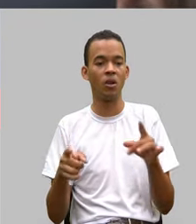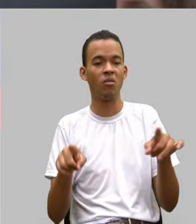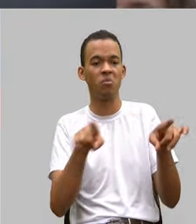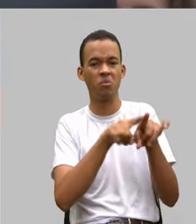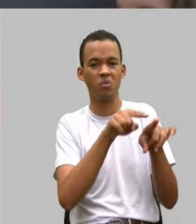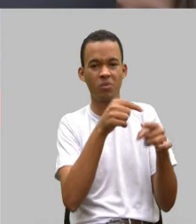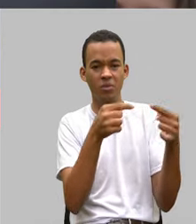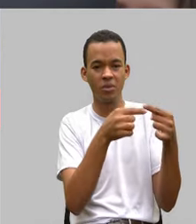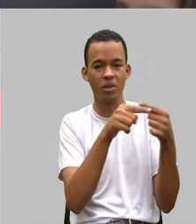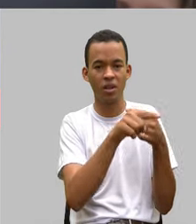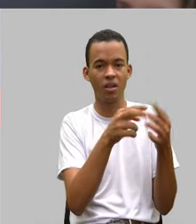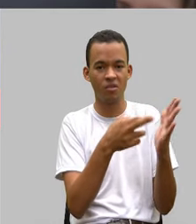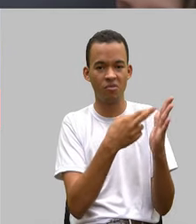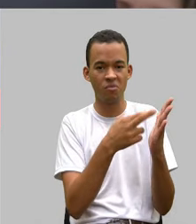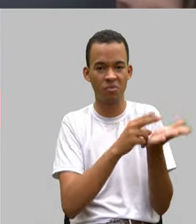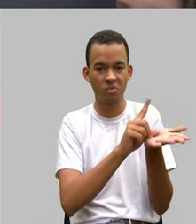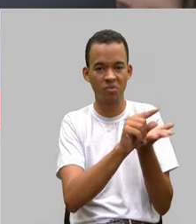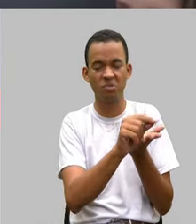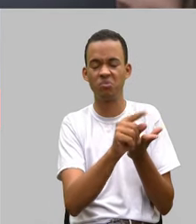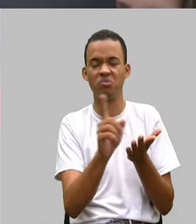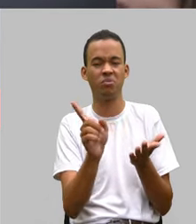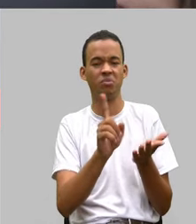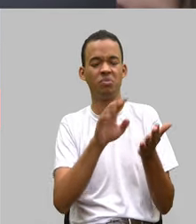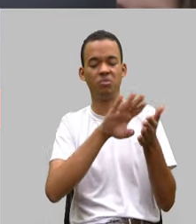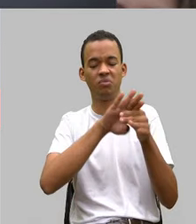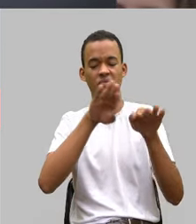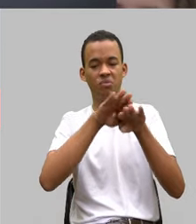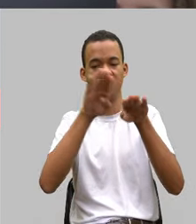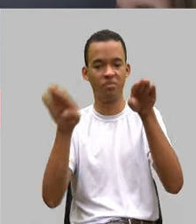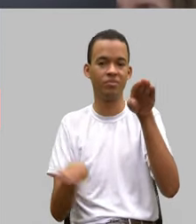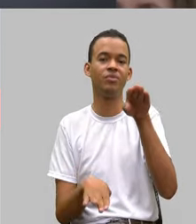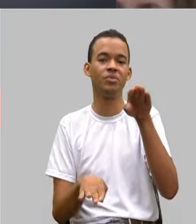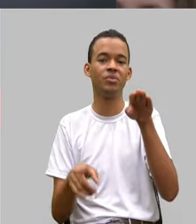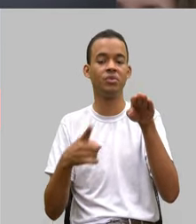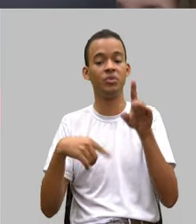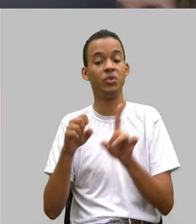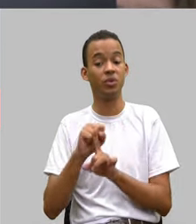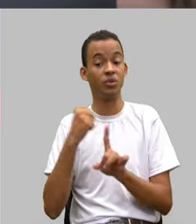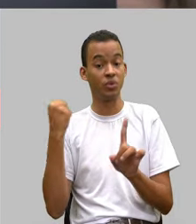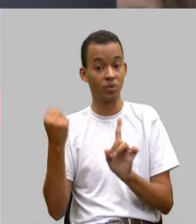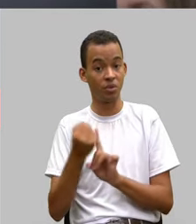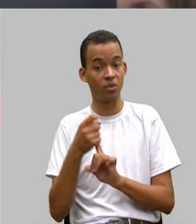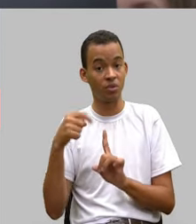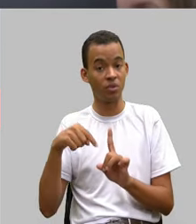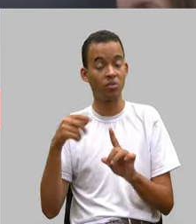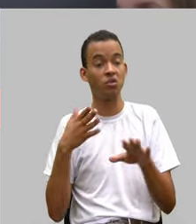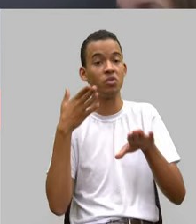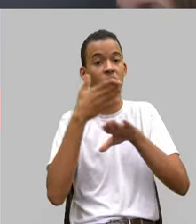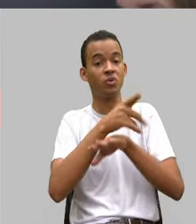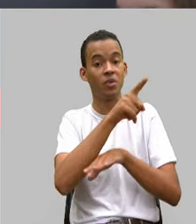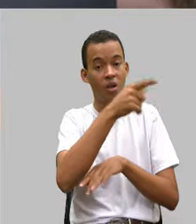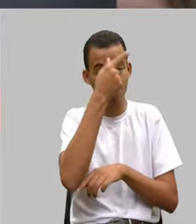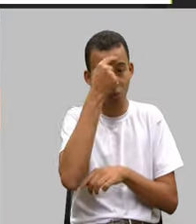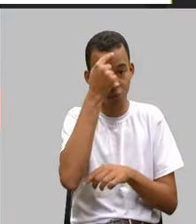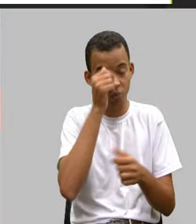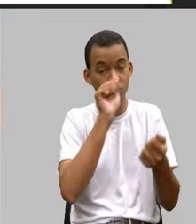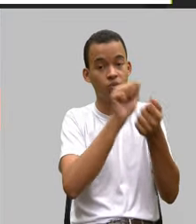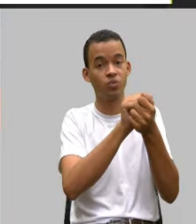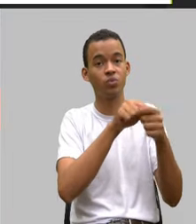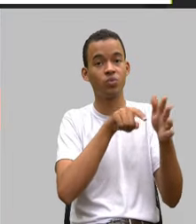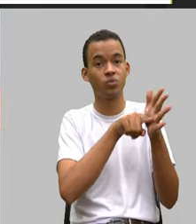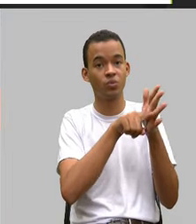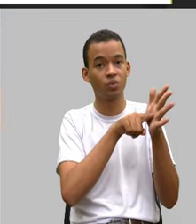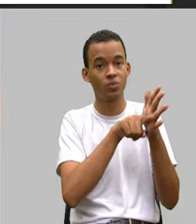associação de pacientes é a sociedade civil chegando na universidade de Oxford E aí tão os resultados que eu gostaria de mostrar para